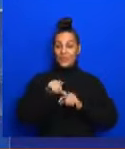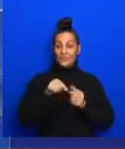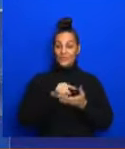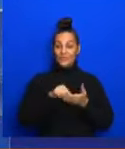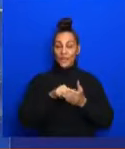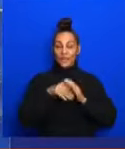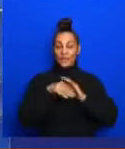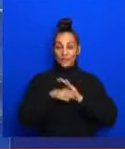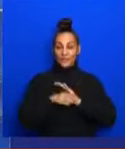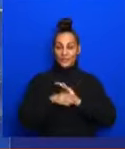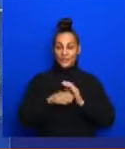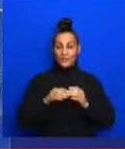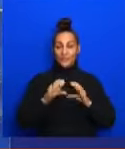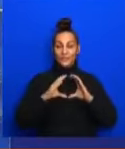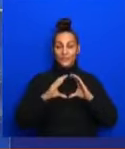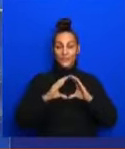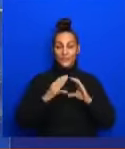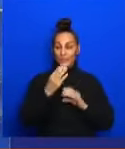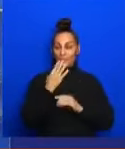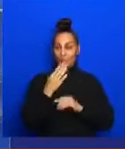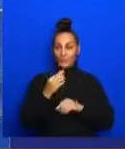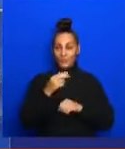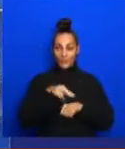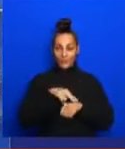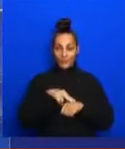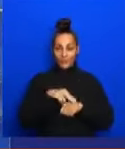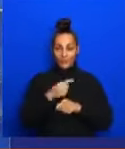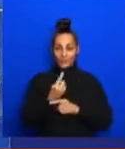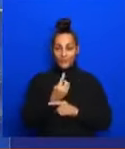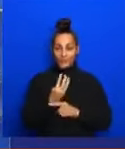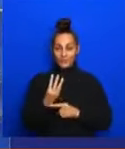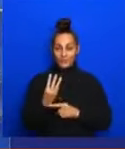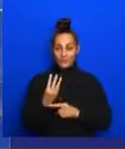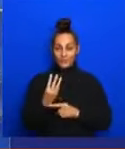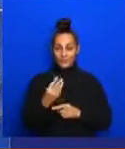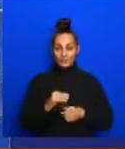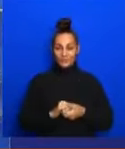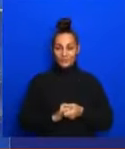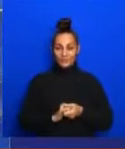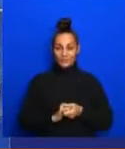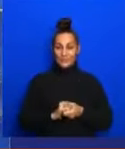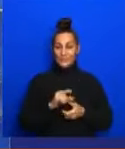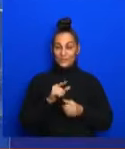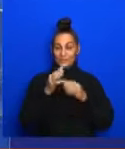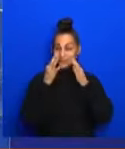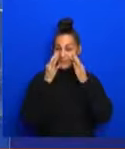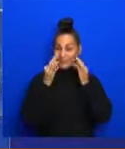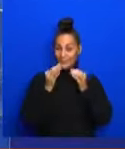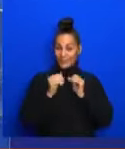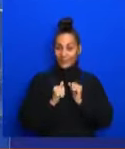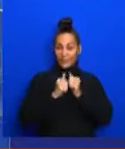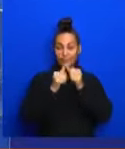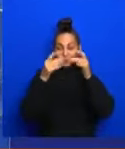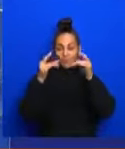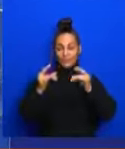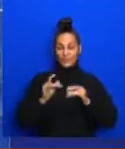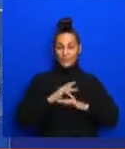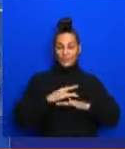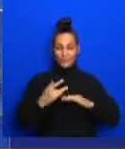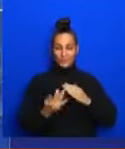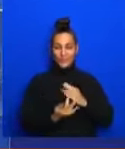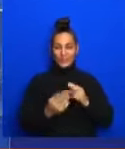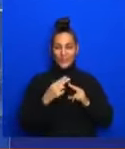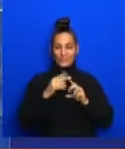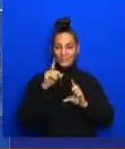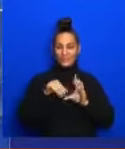sorteio da Lotomania. Bola verde 13. Verde número 13. Você atenta, atento a cada detalhe por meio dos